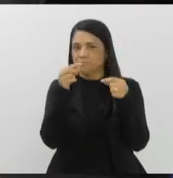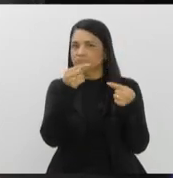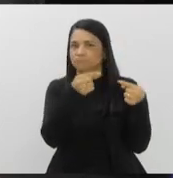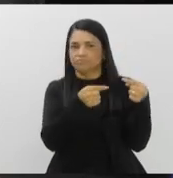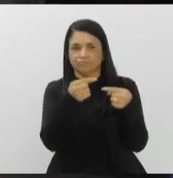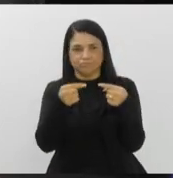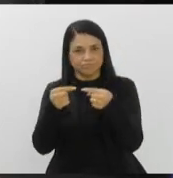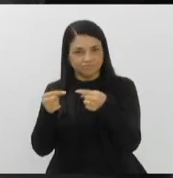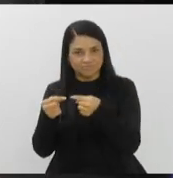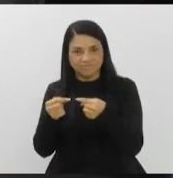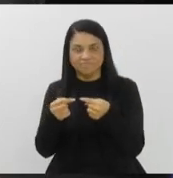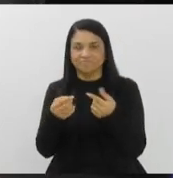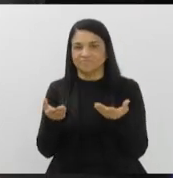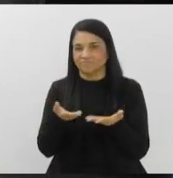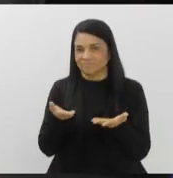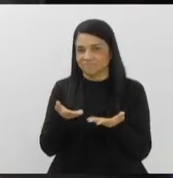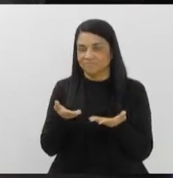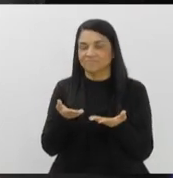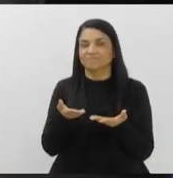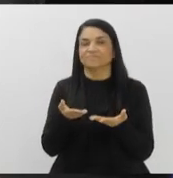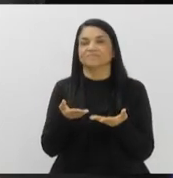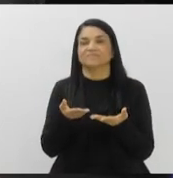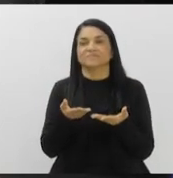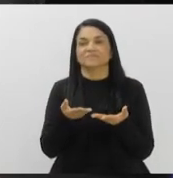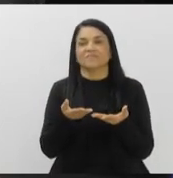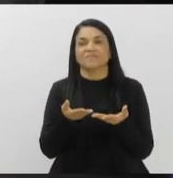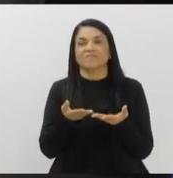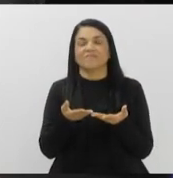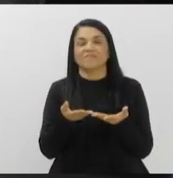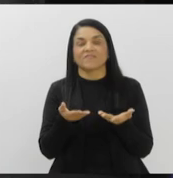desse bate-papo, né, e a gente